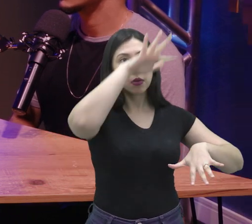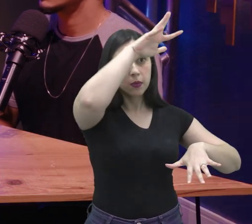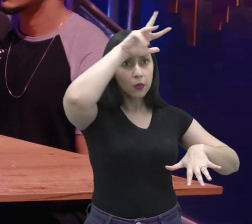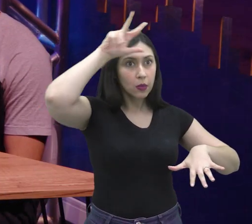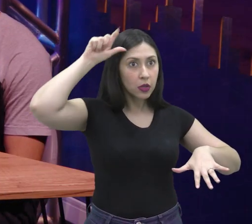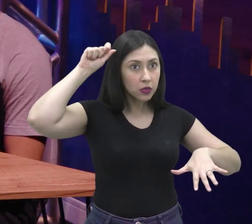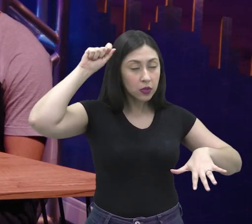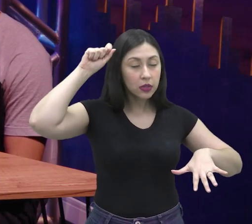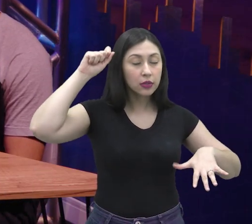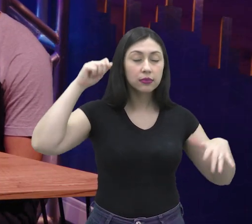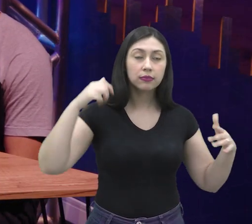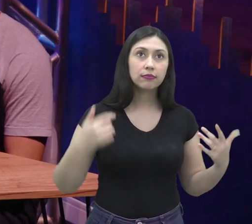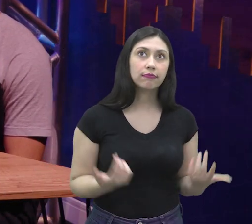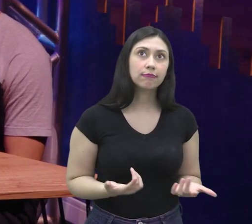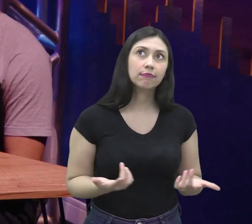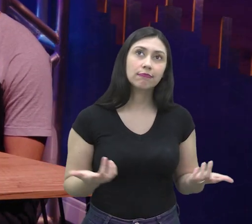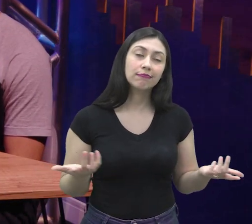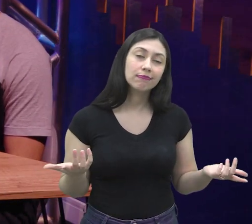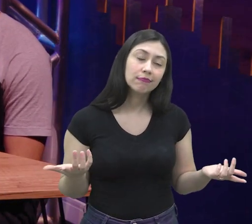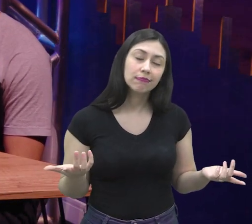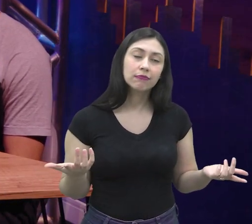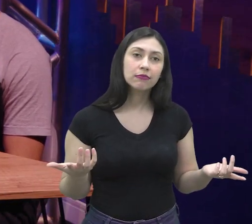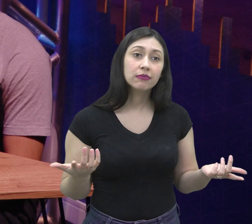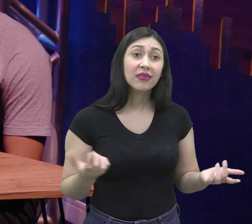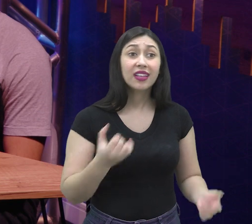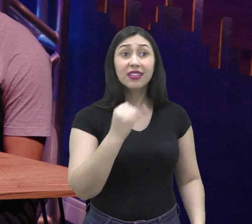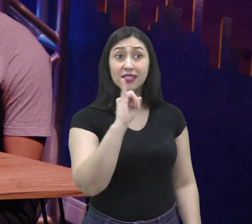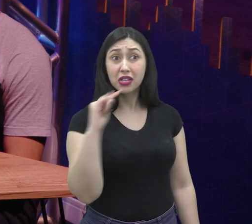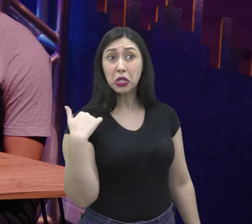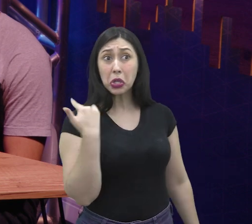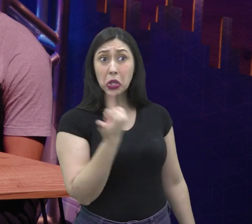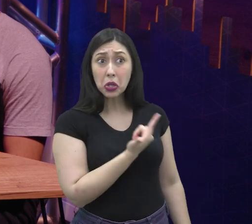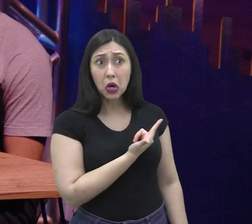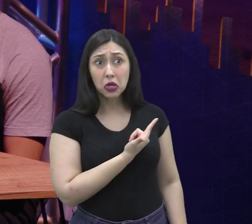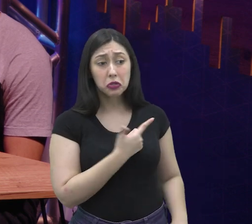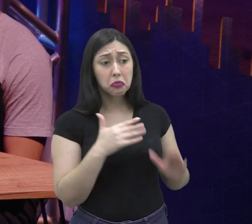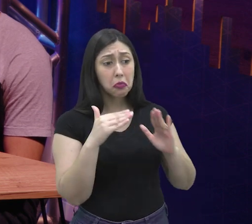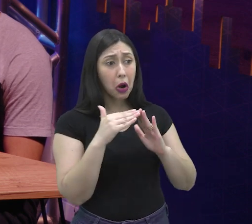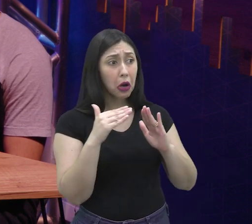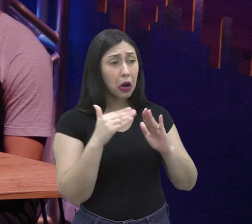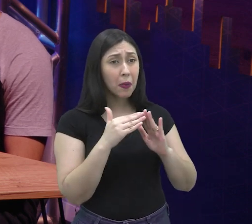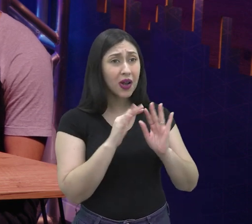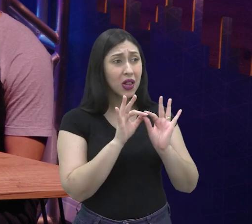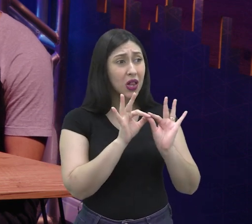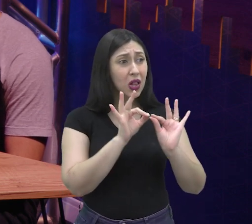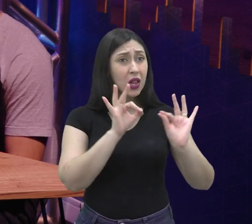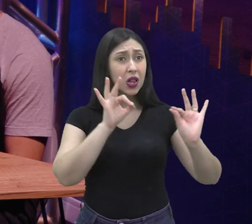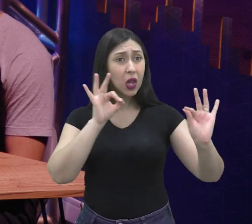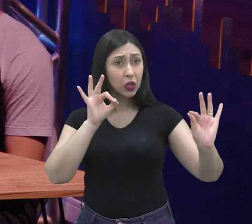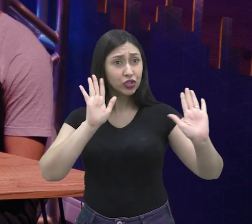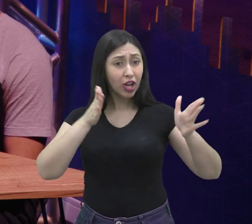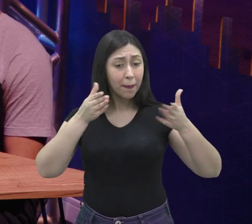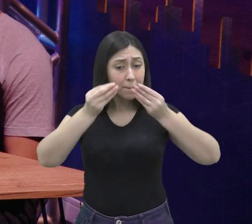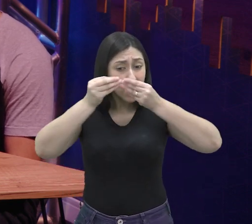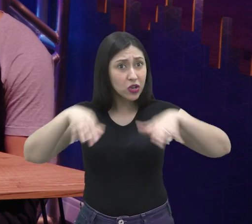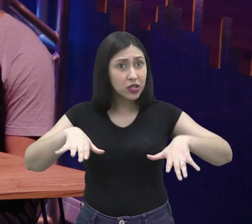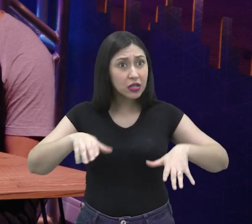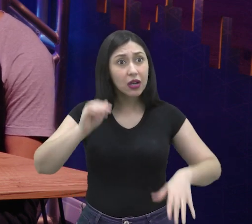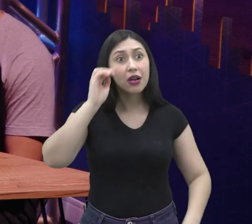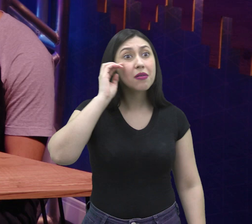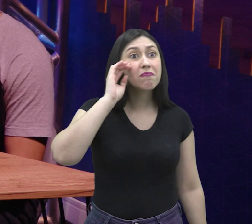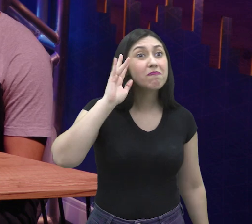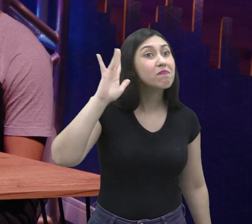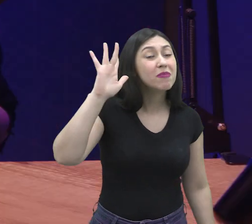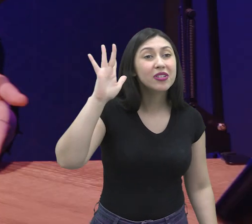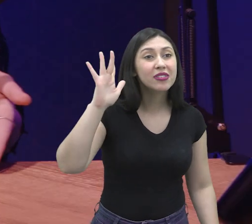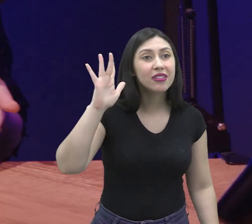citado. Então, assim, se pra gente que estava longe, né, imagina, a Amazônia, a gente está no interior de